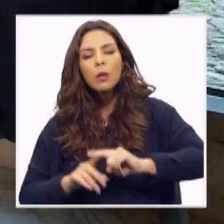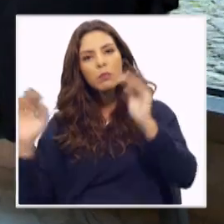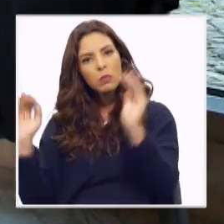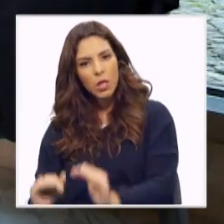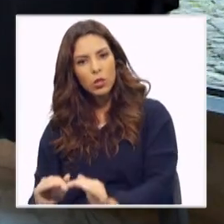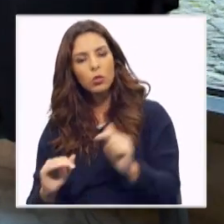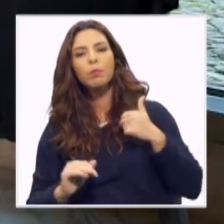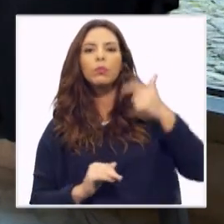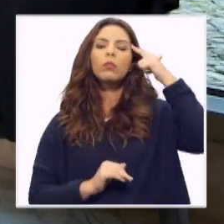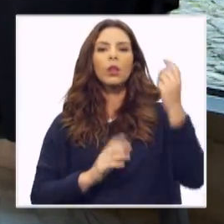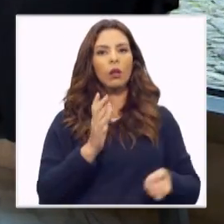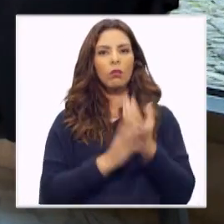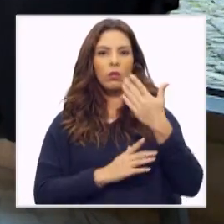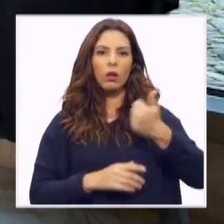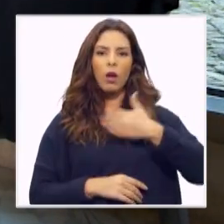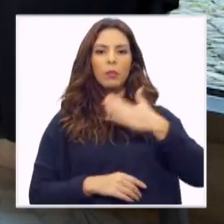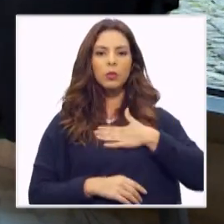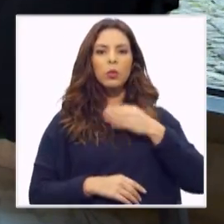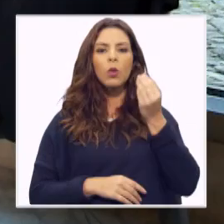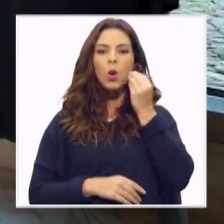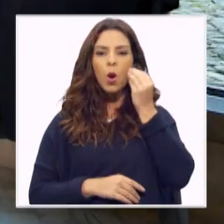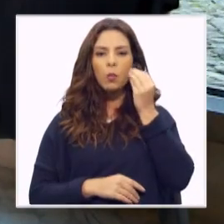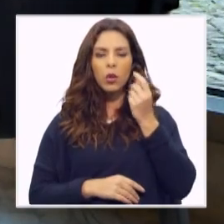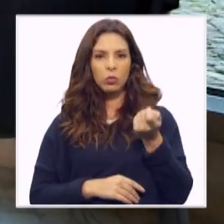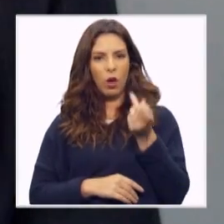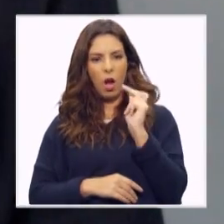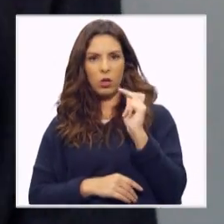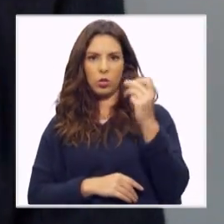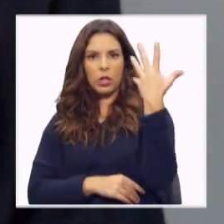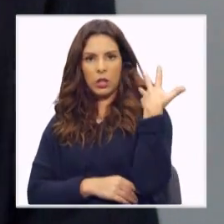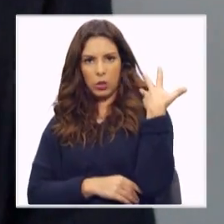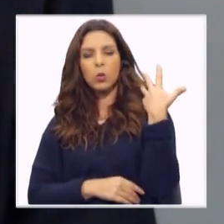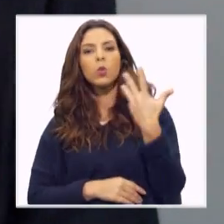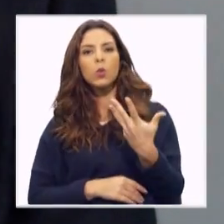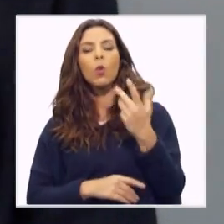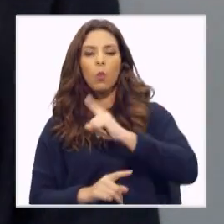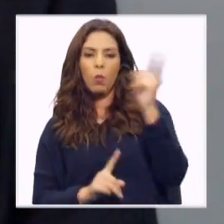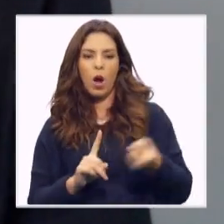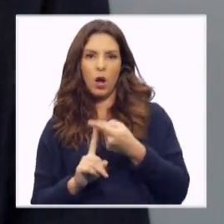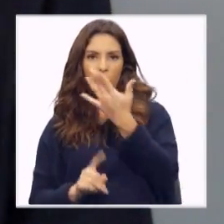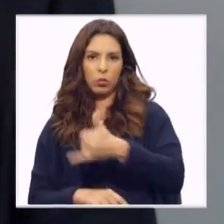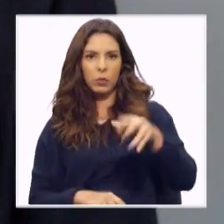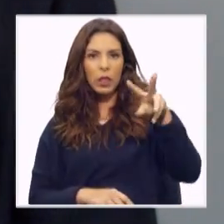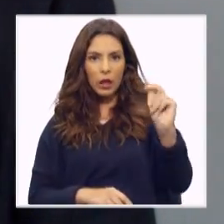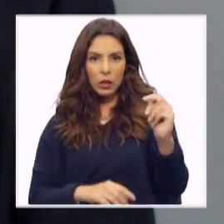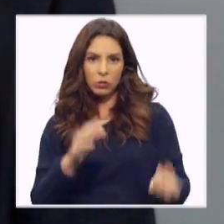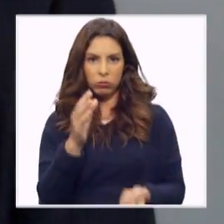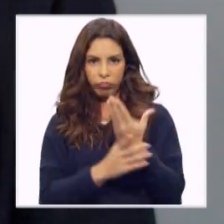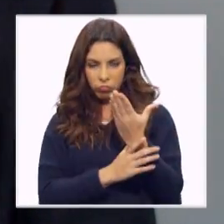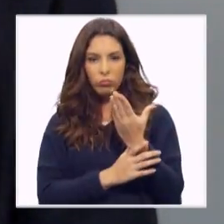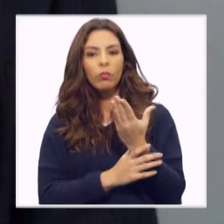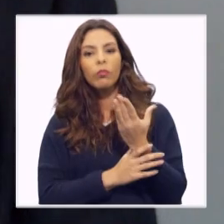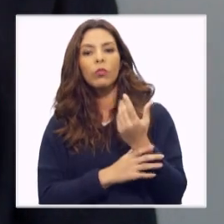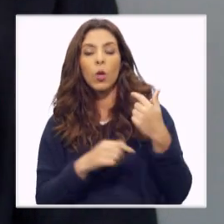domínio. Como é que começou por surgir a ideia de criar a Unbabel? A Unbabel começou há 5 anos. Nós começámos em 2013